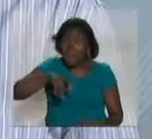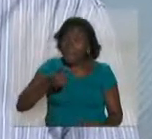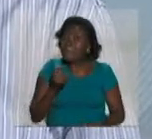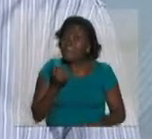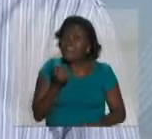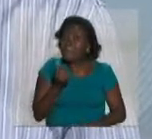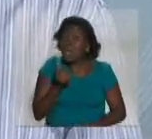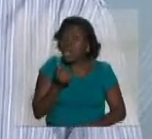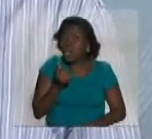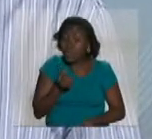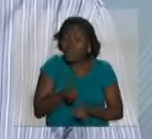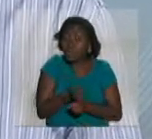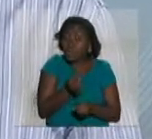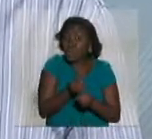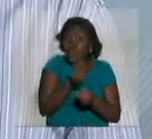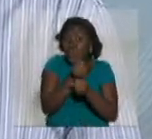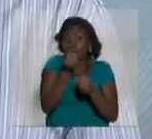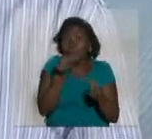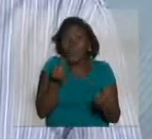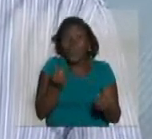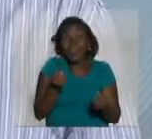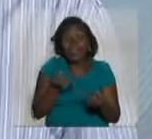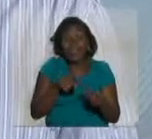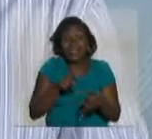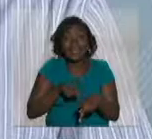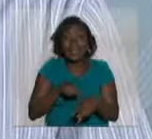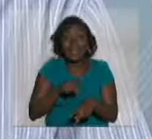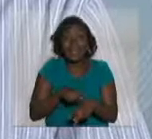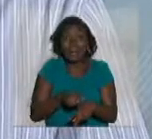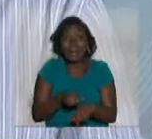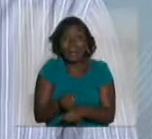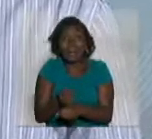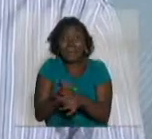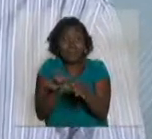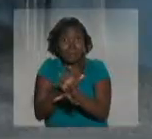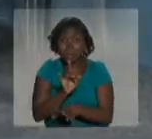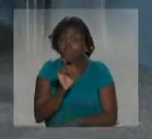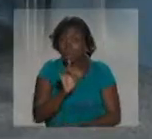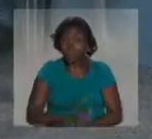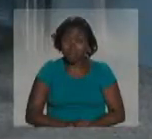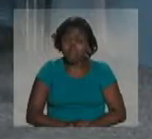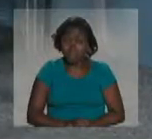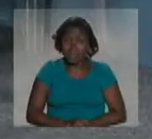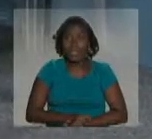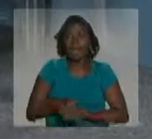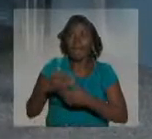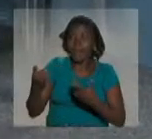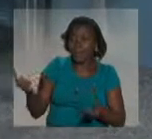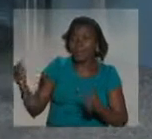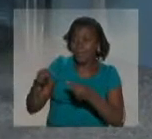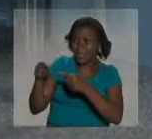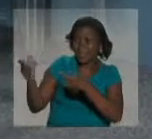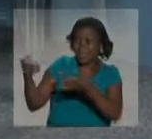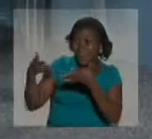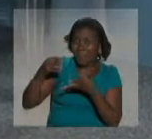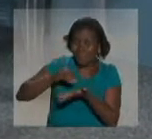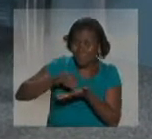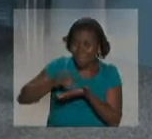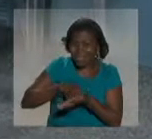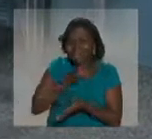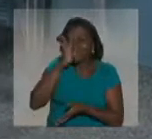preço da construção e nem o tempo para executar essa obra. E aí que a gente recai novamente naquela questão da falta